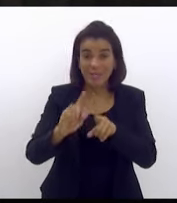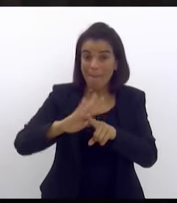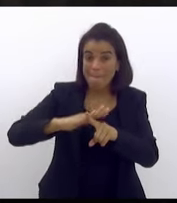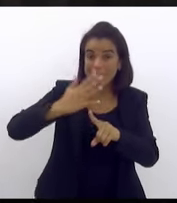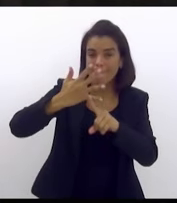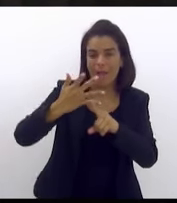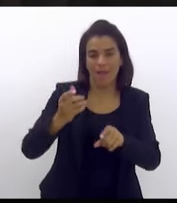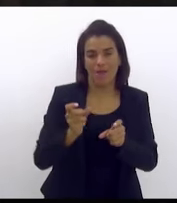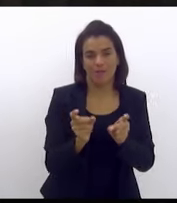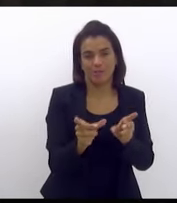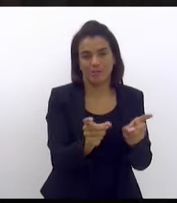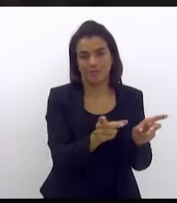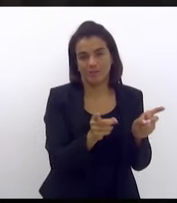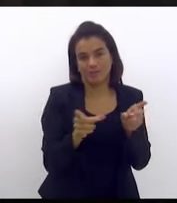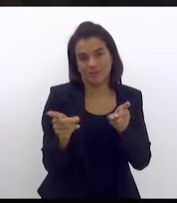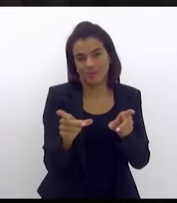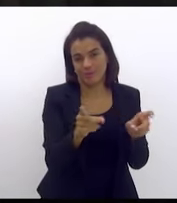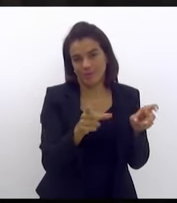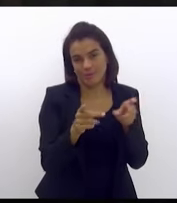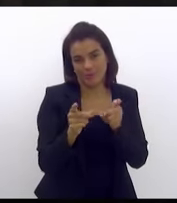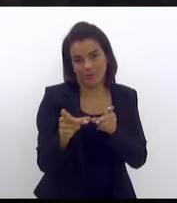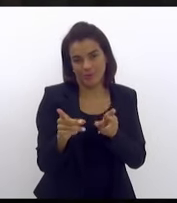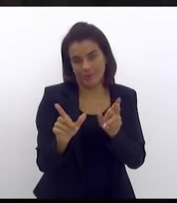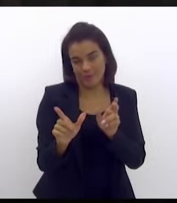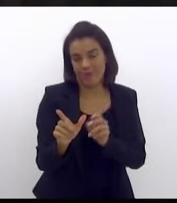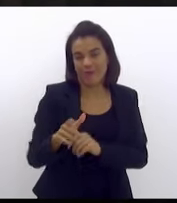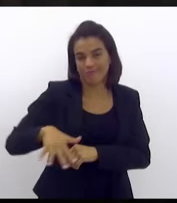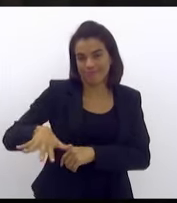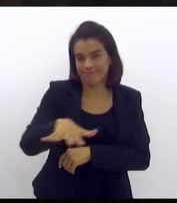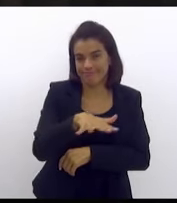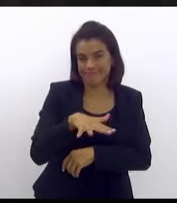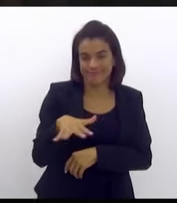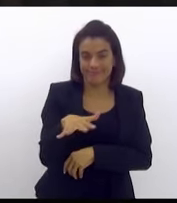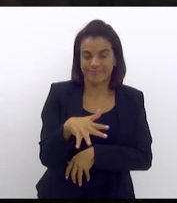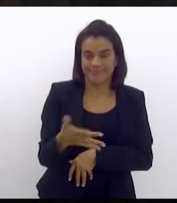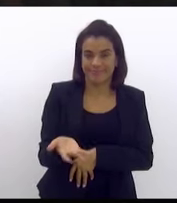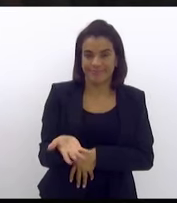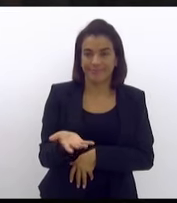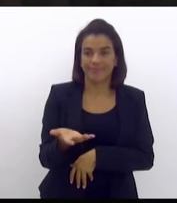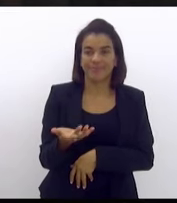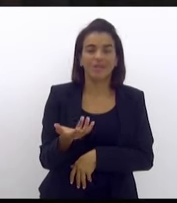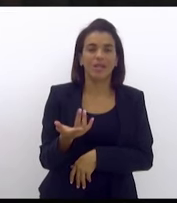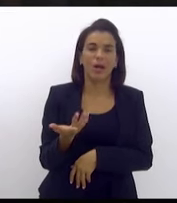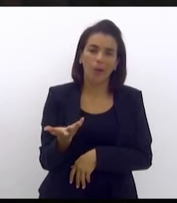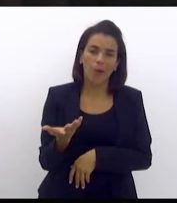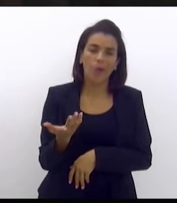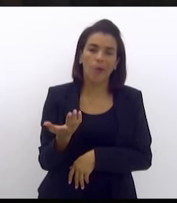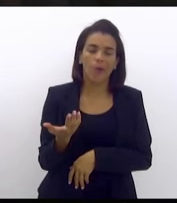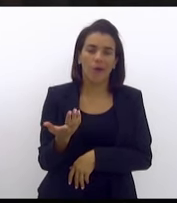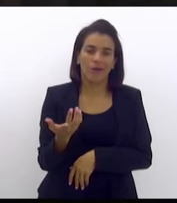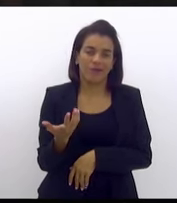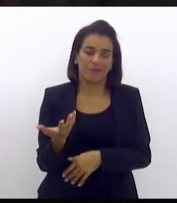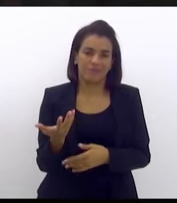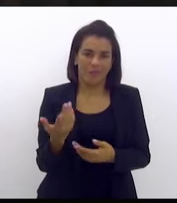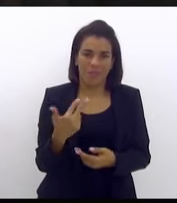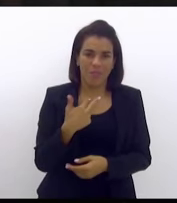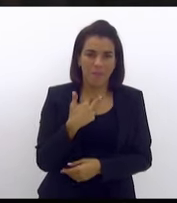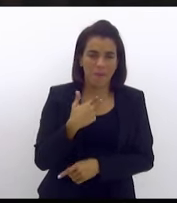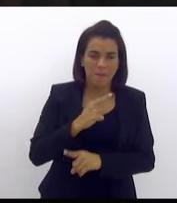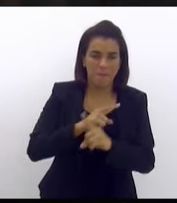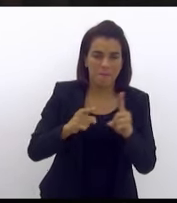locais. Né? Então, esse poder paralelo não pode